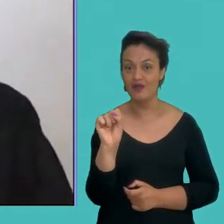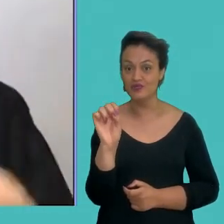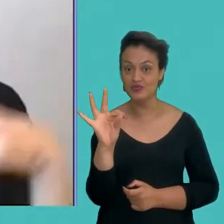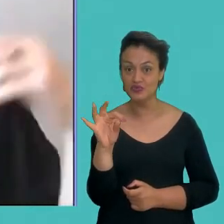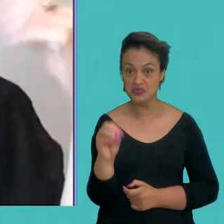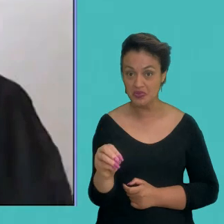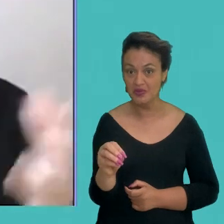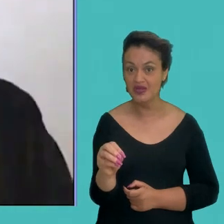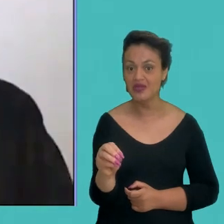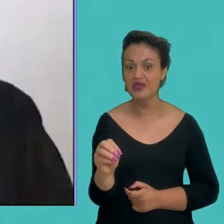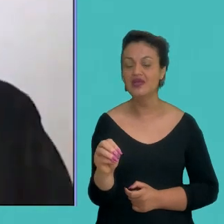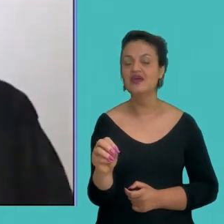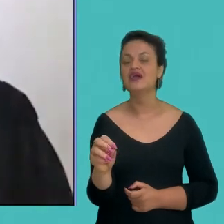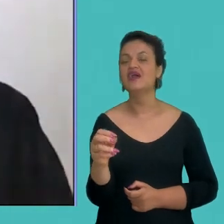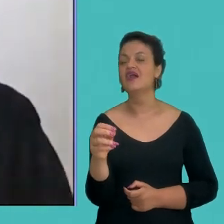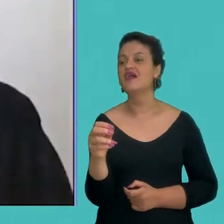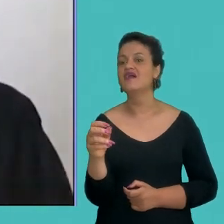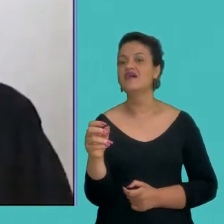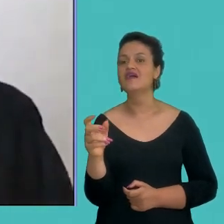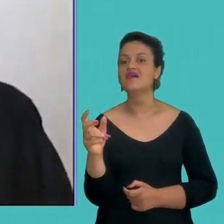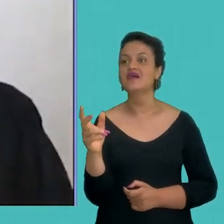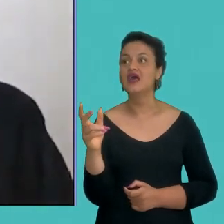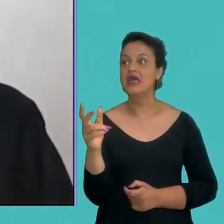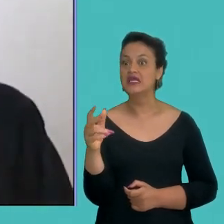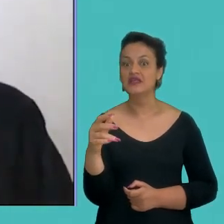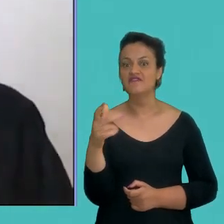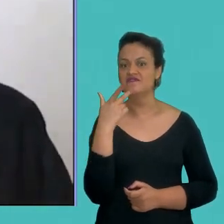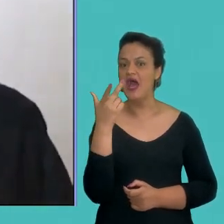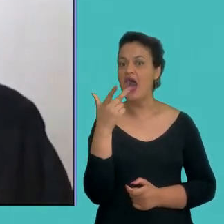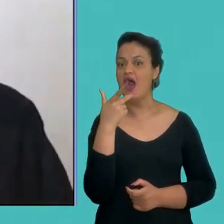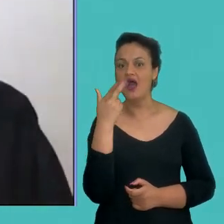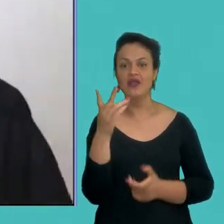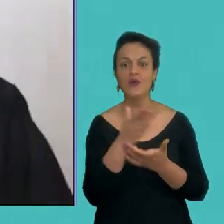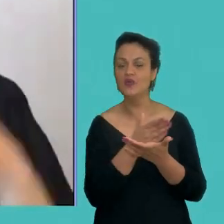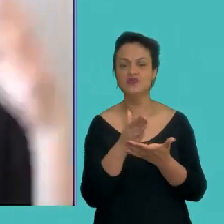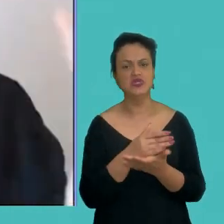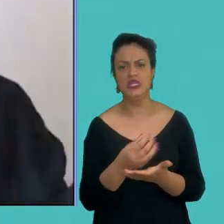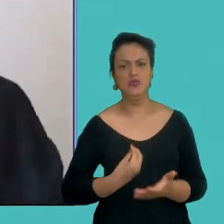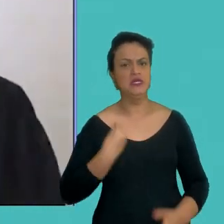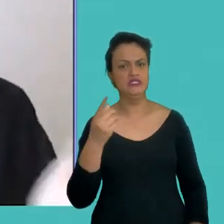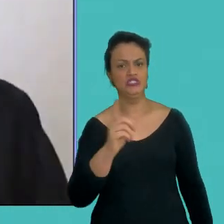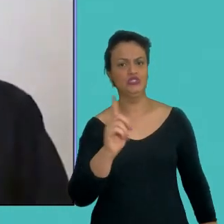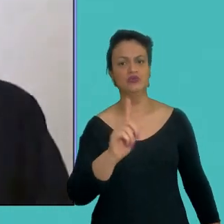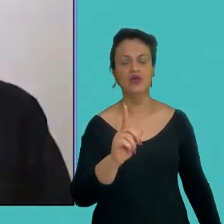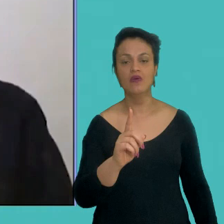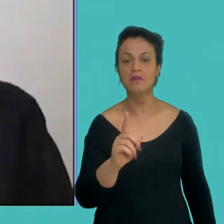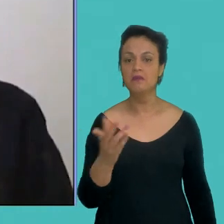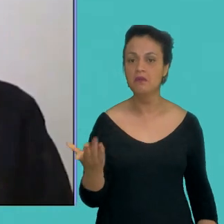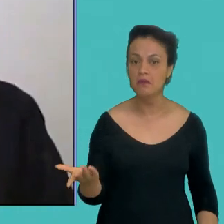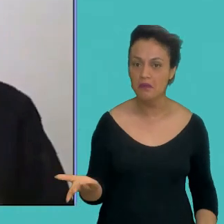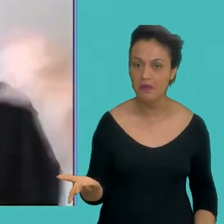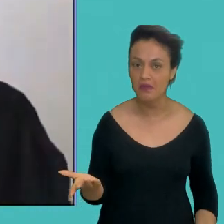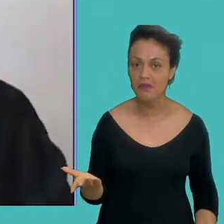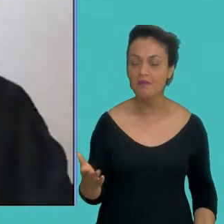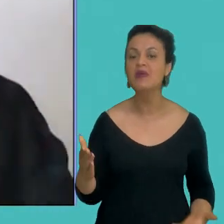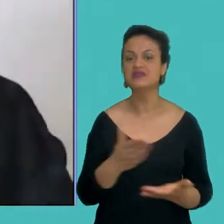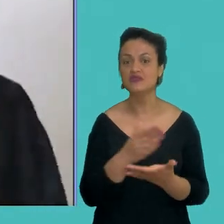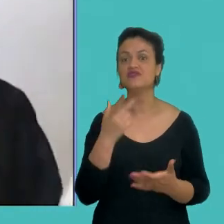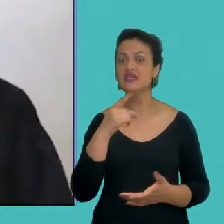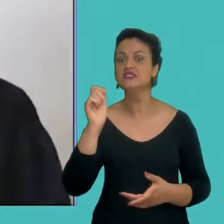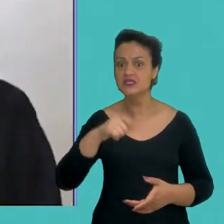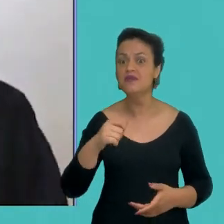que morreram, aliás, 6 milhões de judeus, tirando homoafetivos, homossexuais, ciganos, dissidentes do